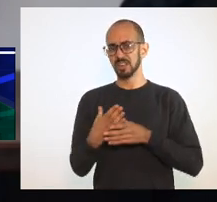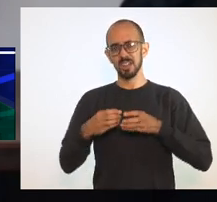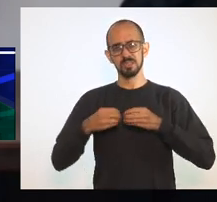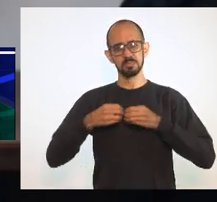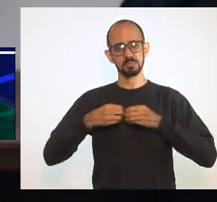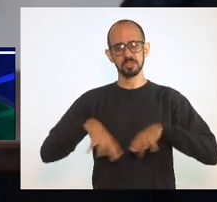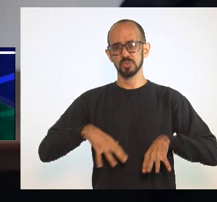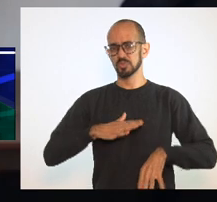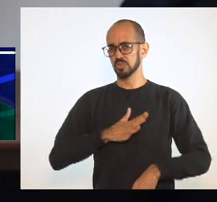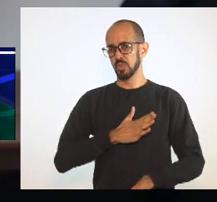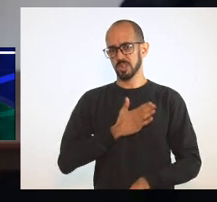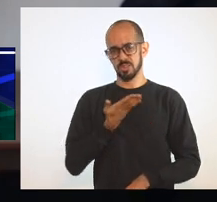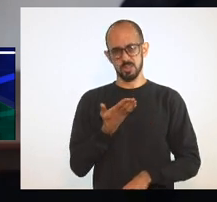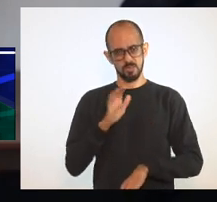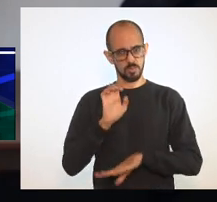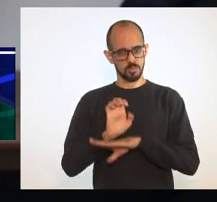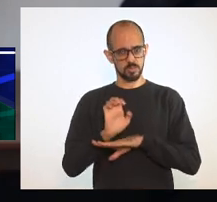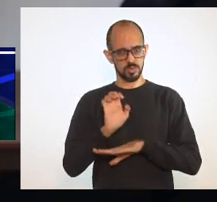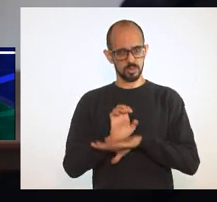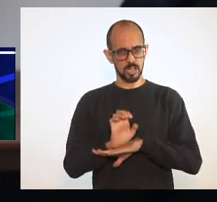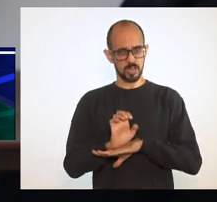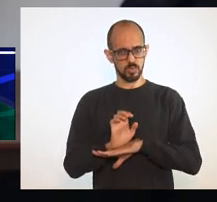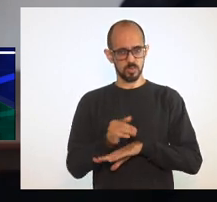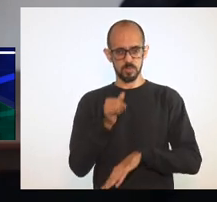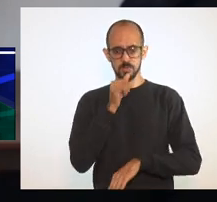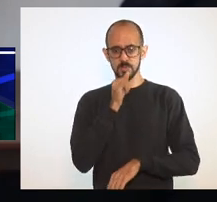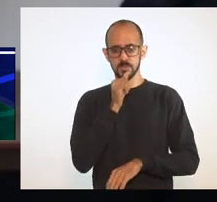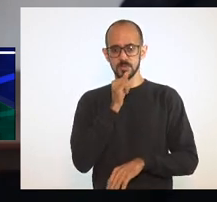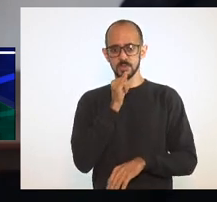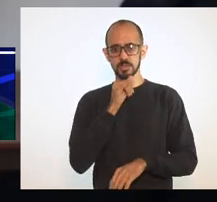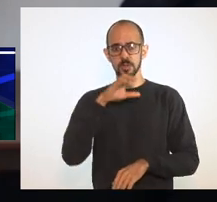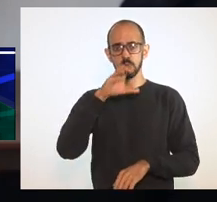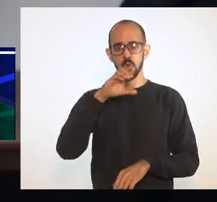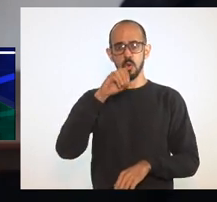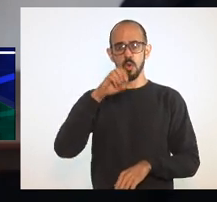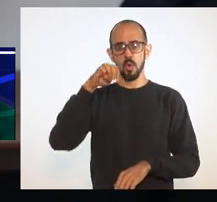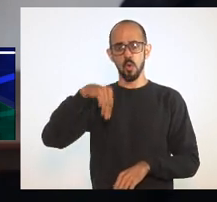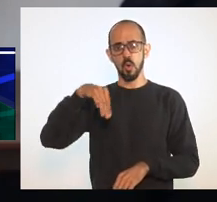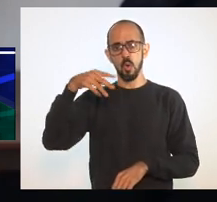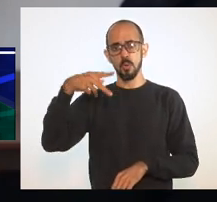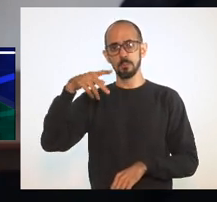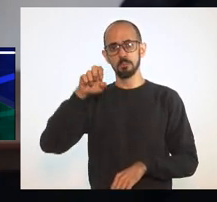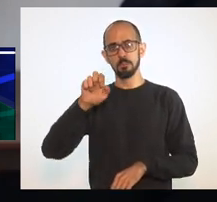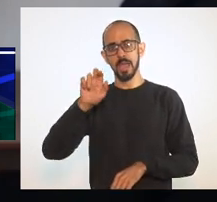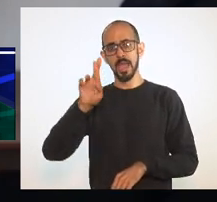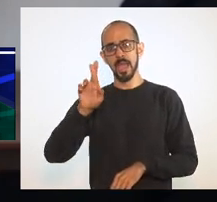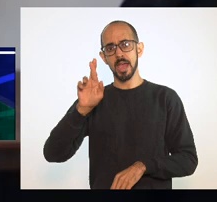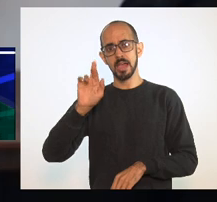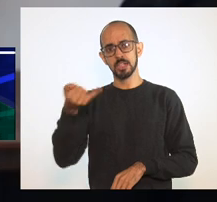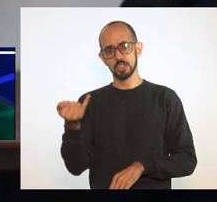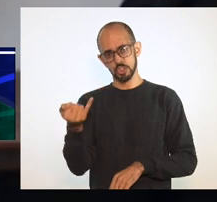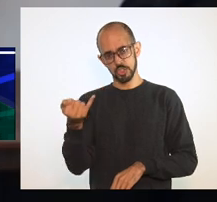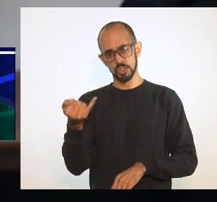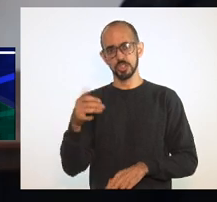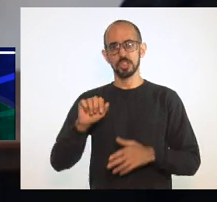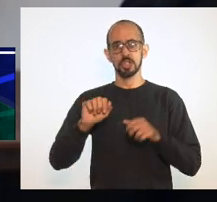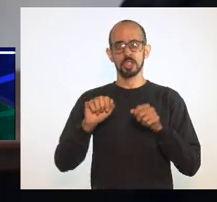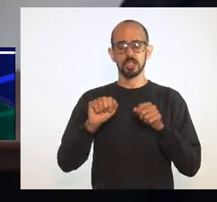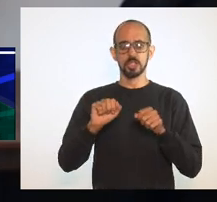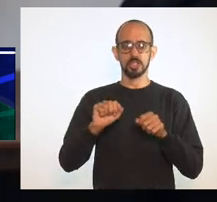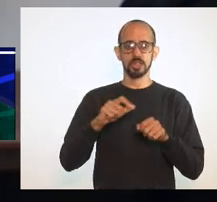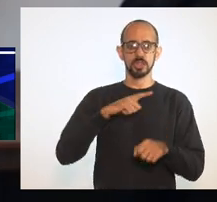Estado do Rio de Janeiro. Um exemplo é o próprio Comperj. O Comperj, ele chega